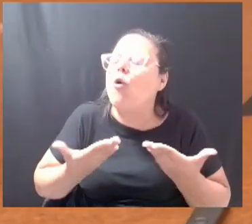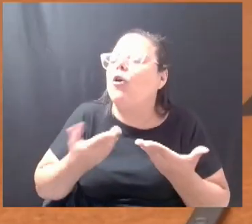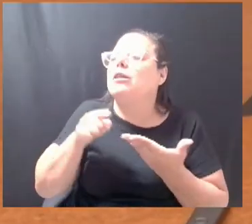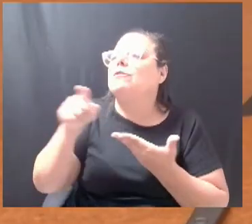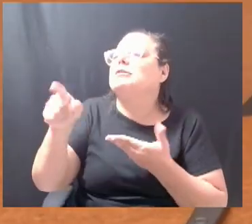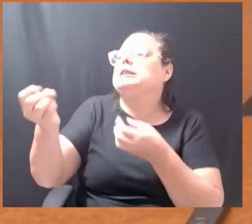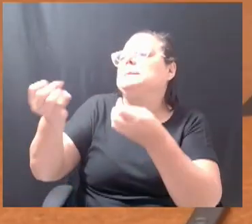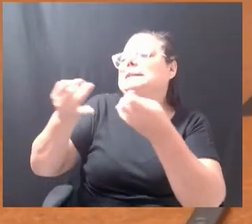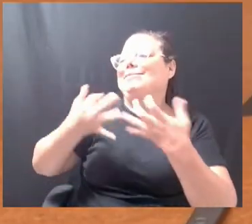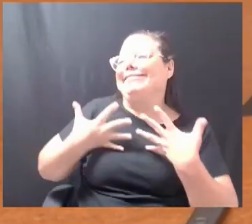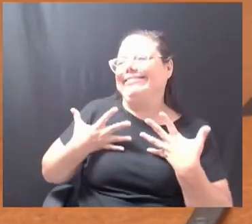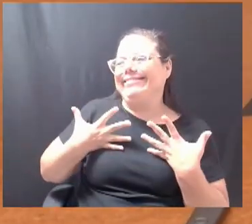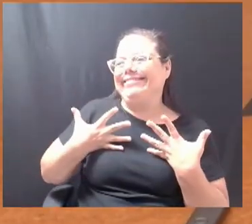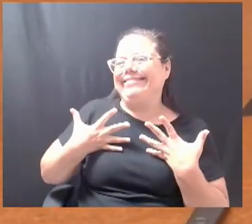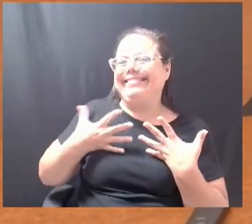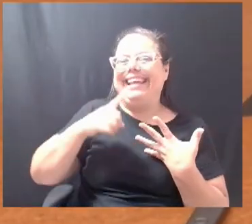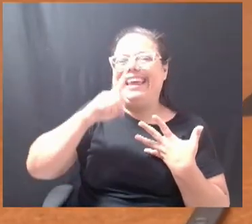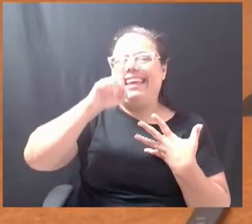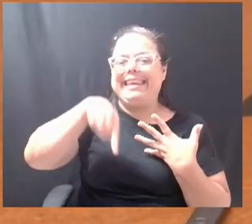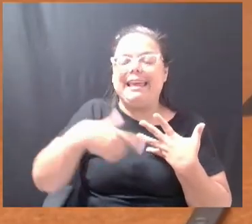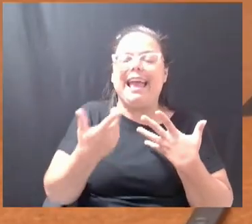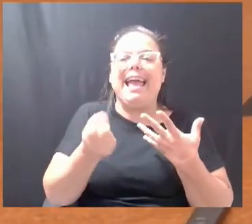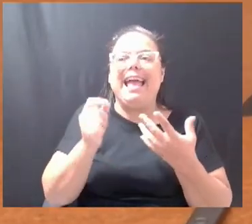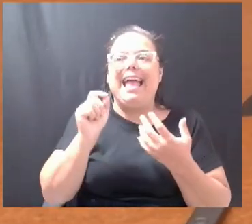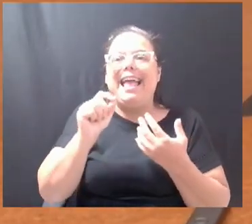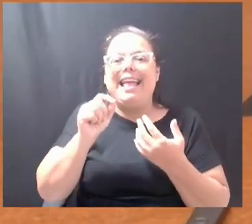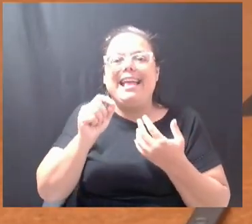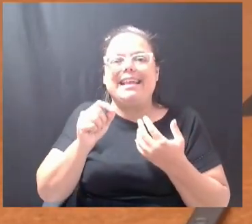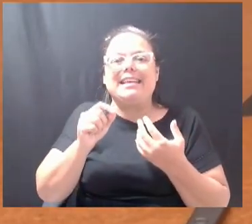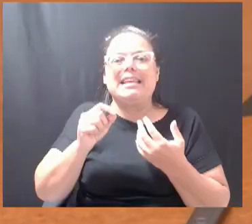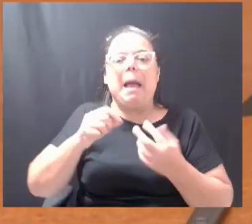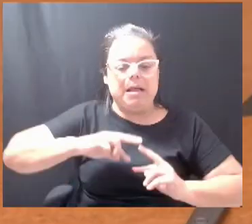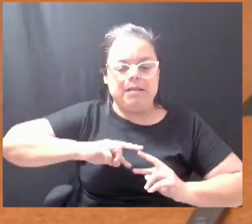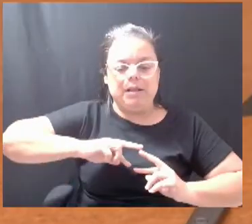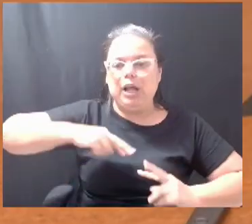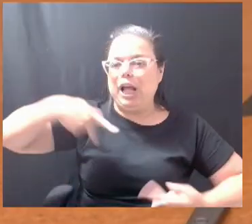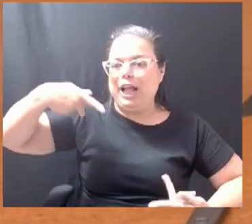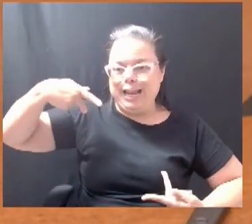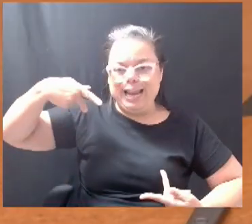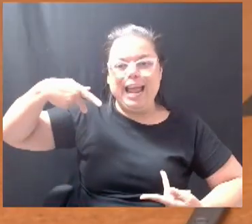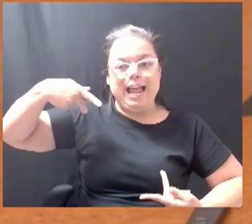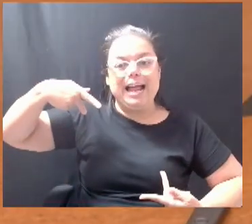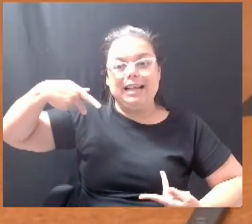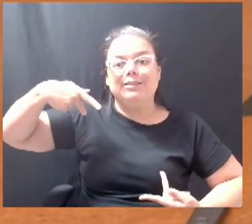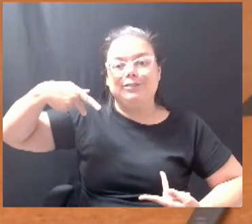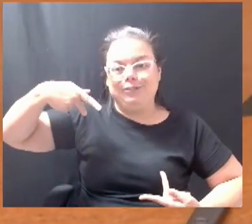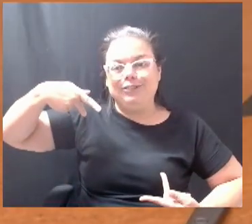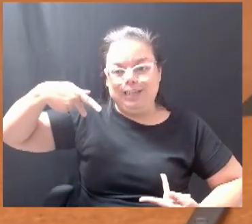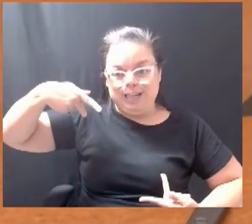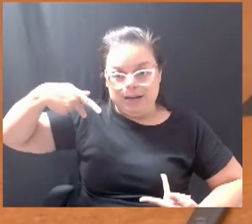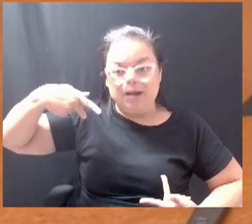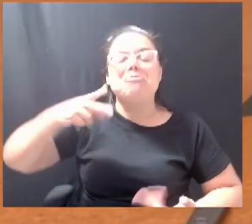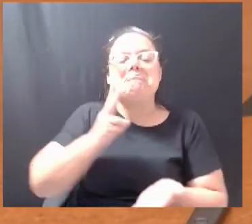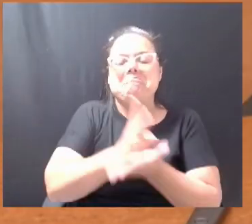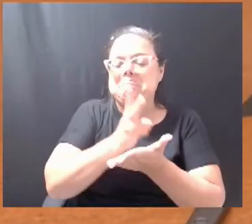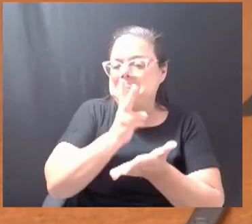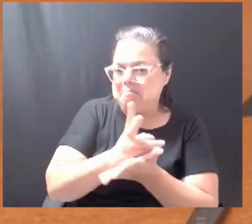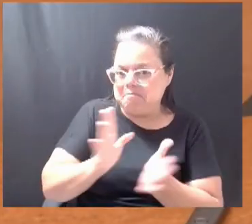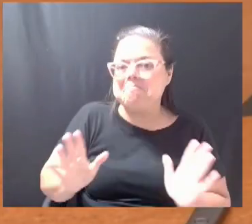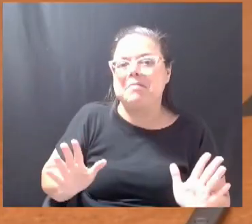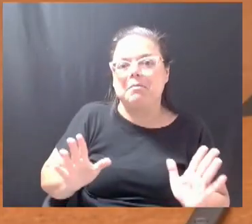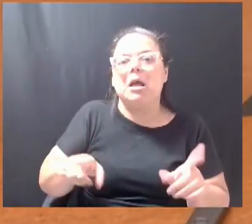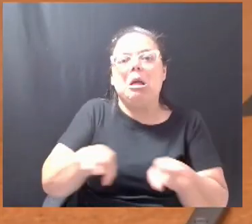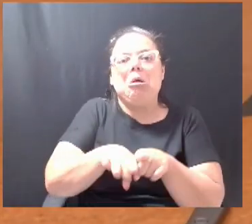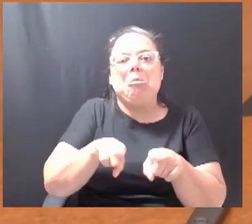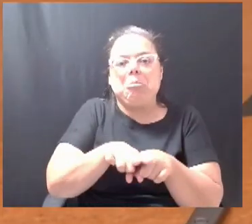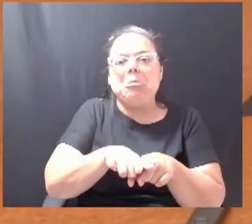da base física, né? Sim, perfeito. Né, justamente, e nesse processo de desenvolvimento do